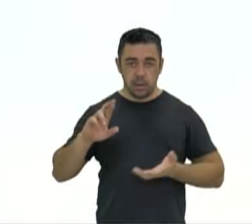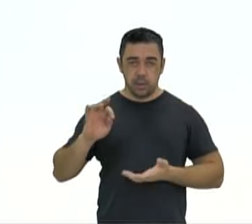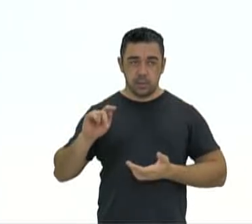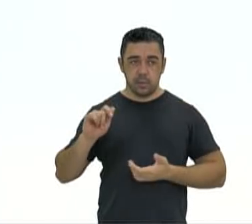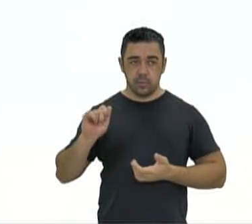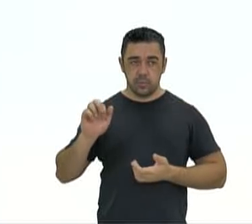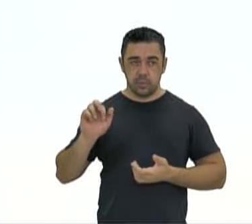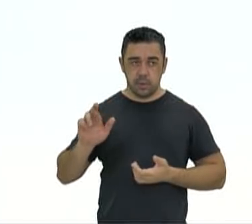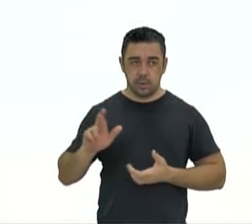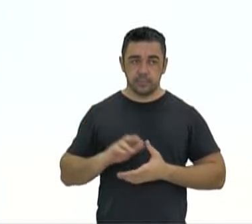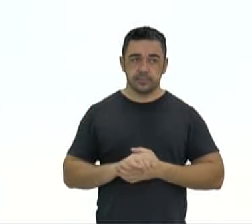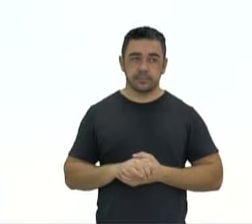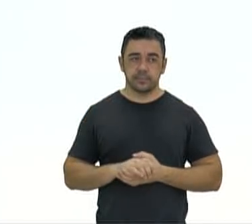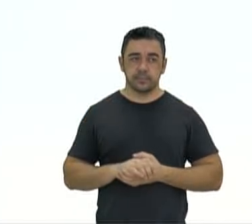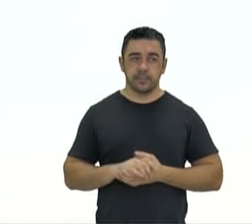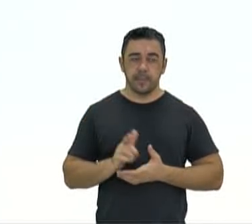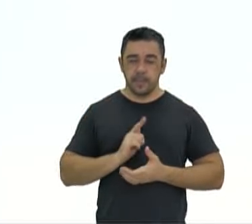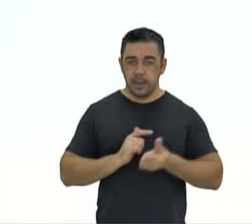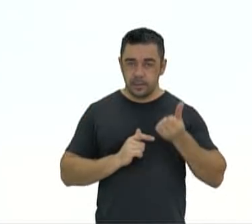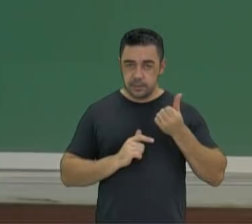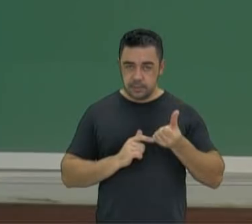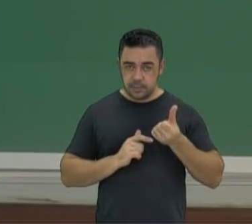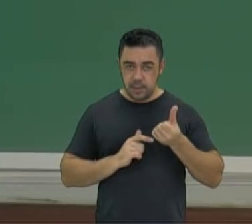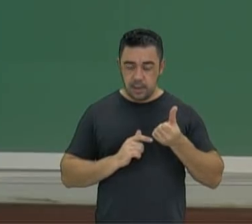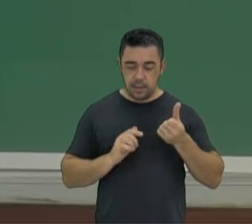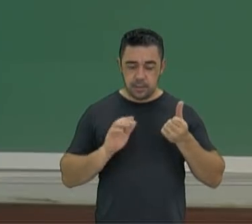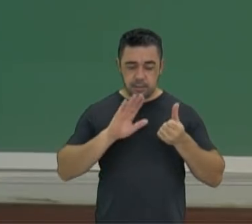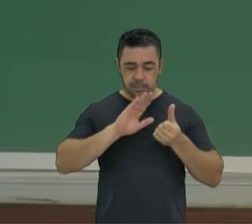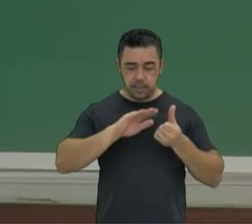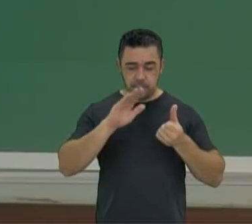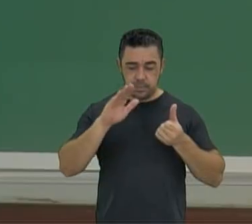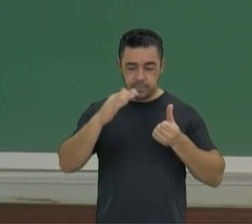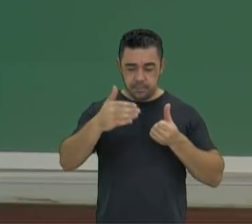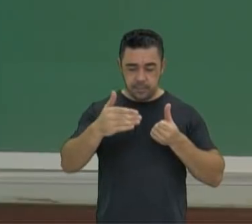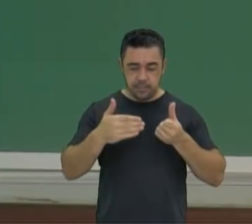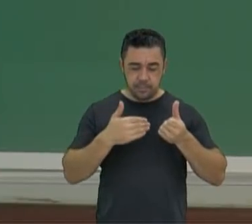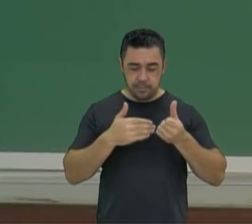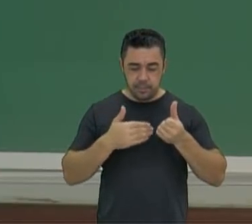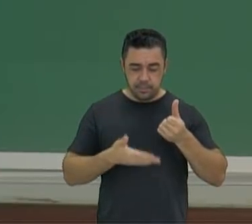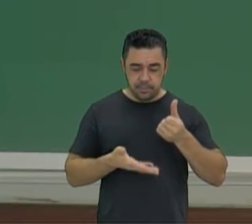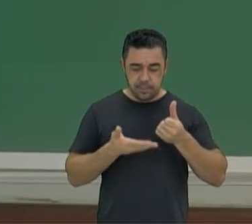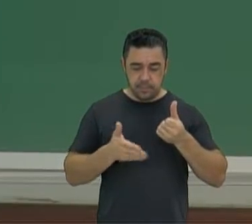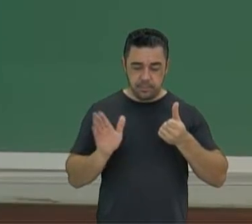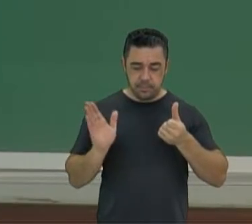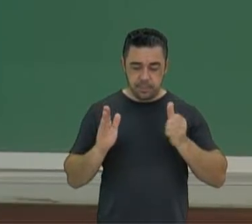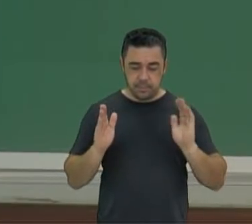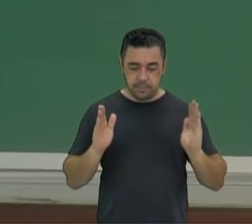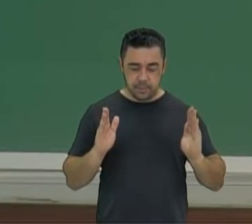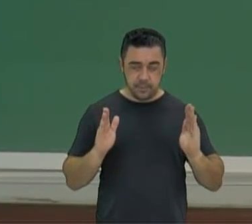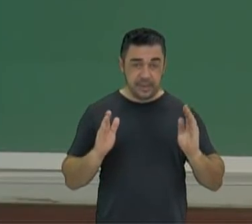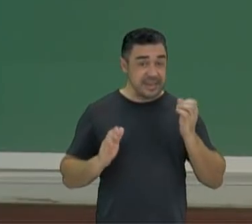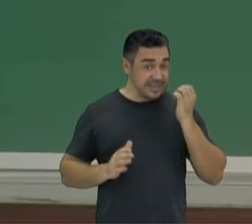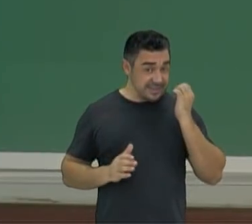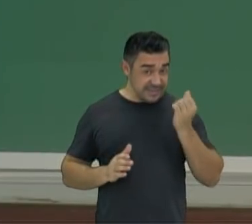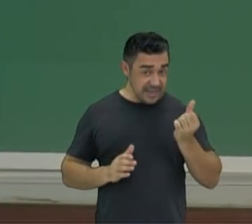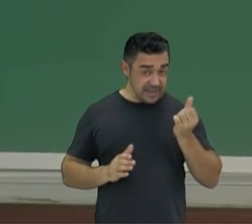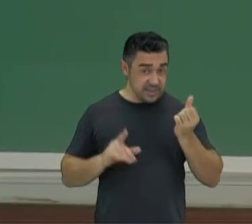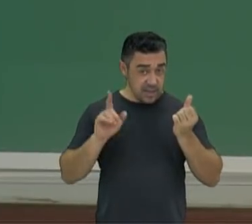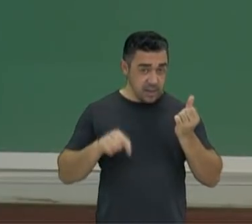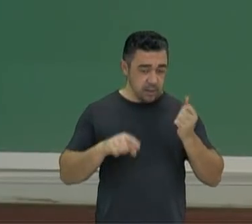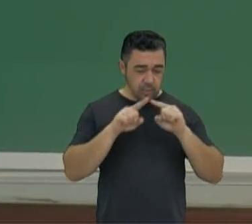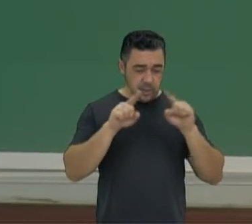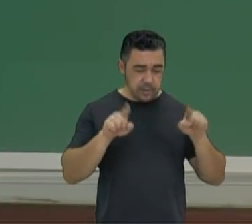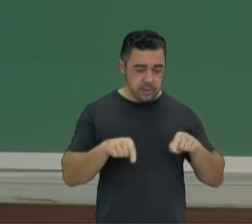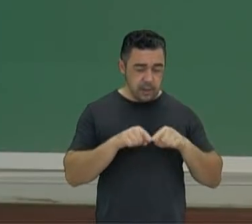E a gente tem 6 faces que podem ser quadradas. Se as 6 faces forem quadradas,